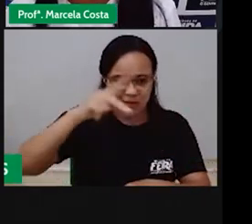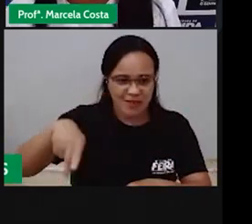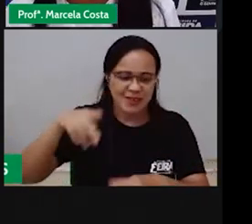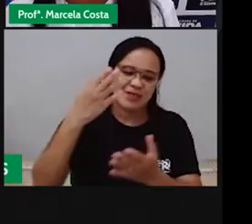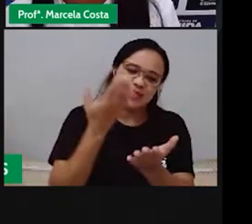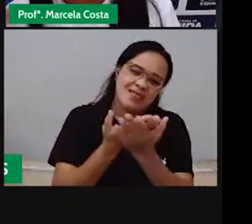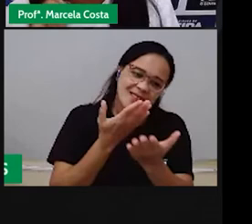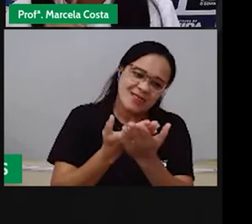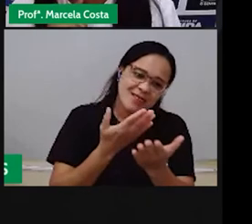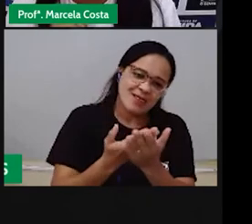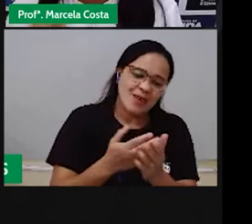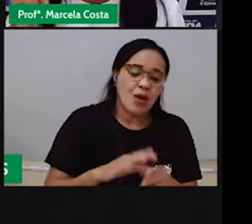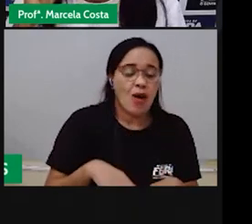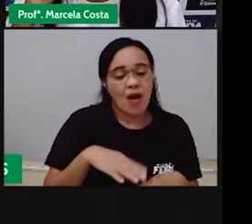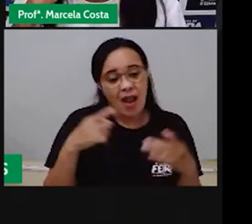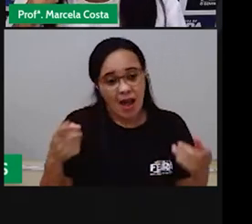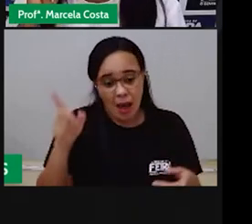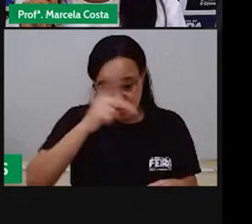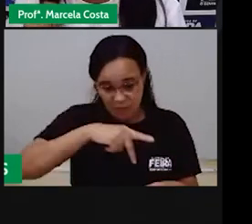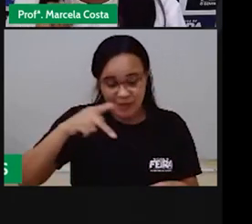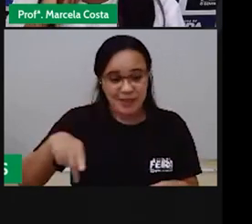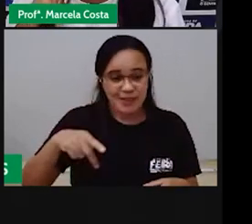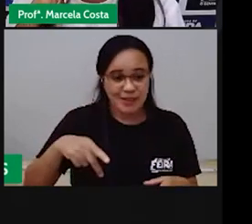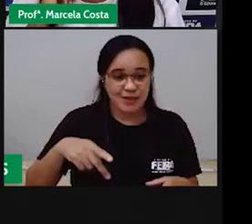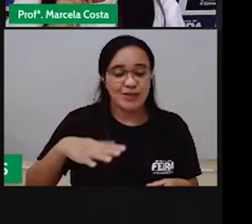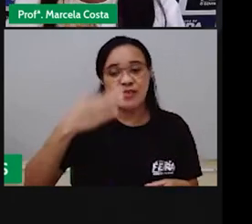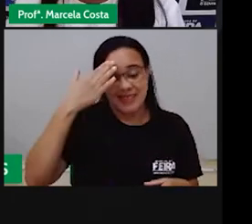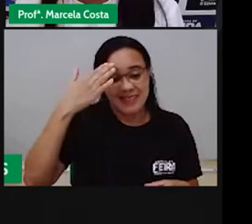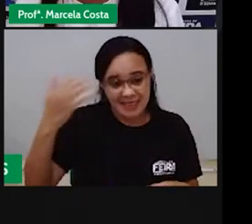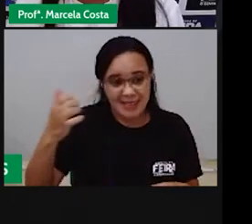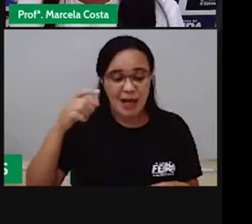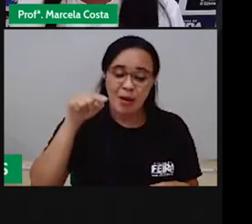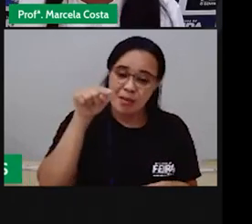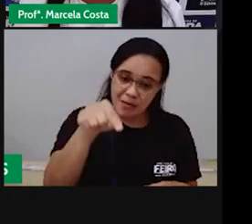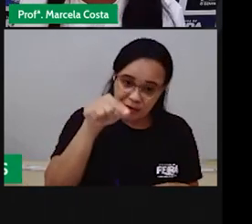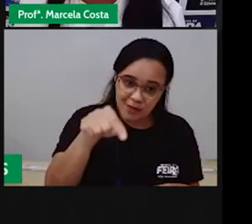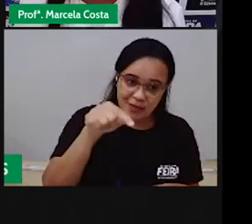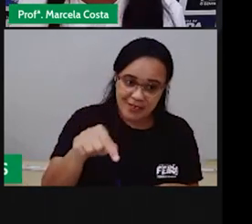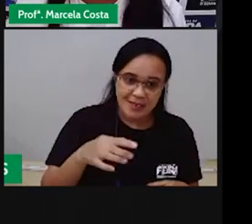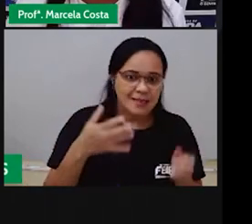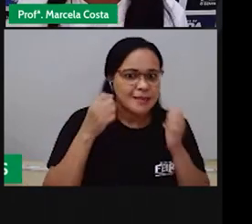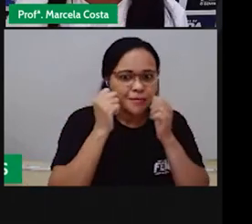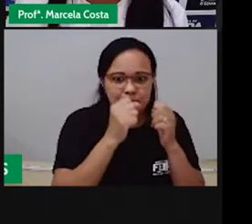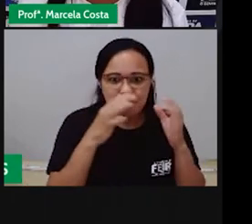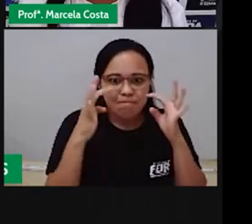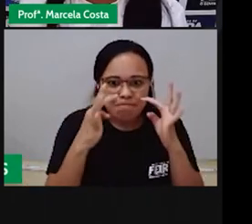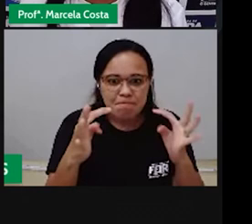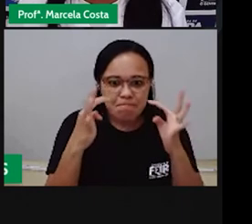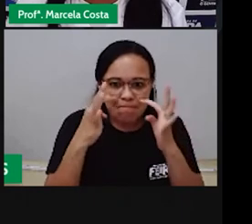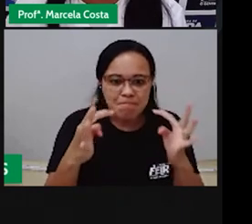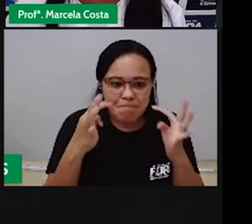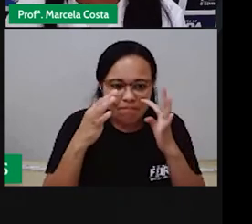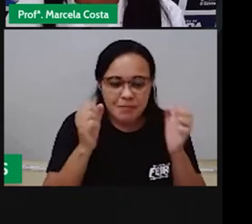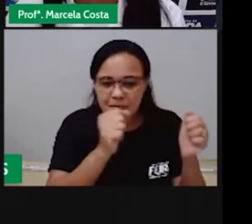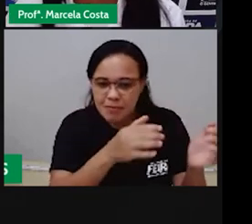Assim ela vai ficar ciente, vai saber que você está acompanhando todo o percurso